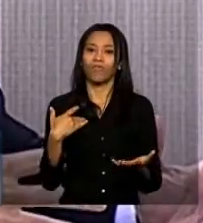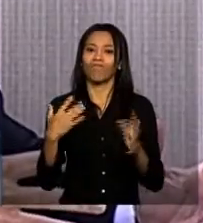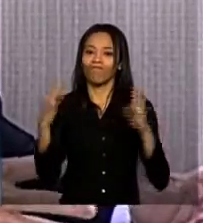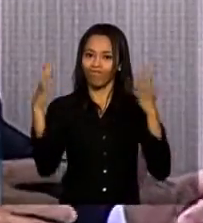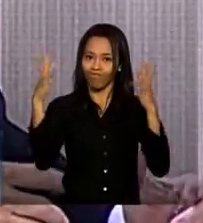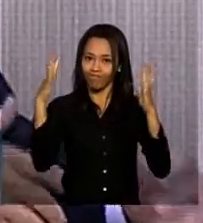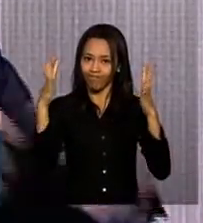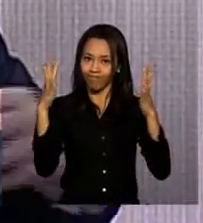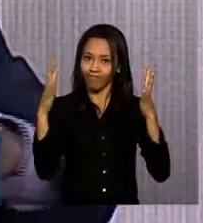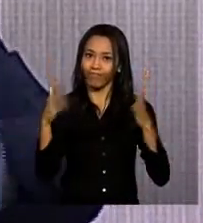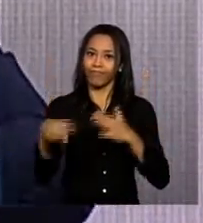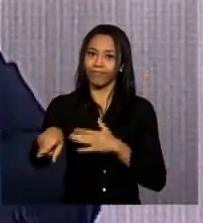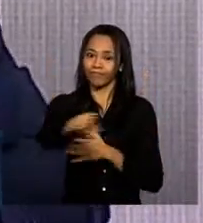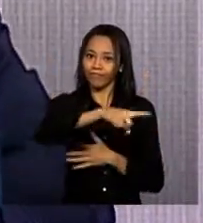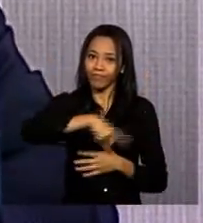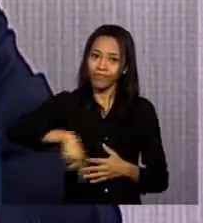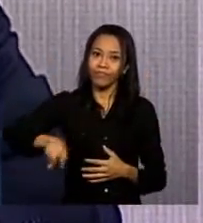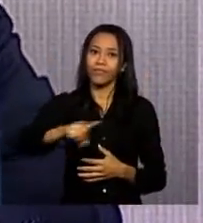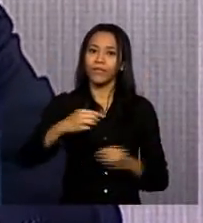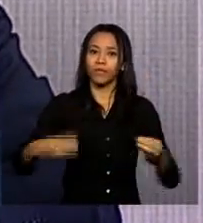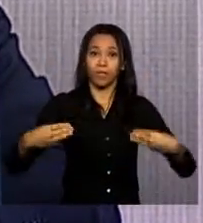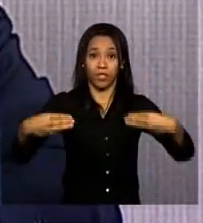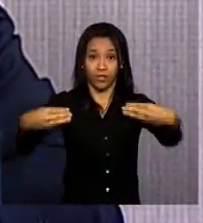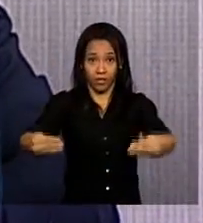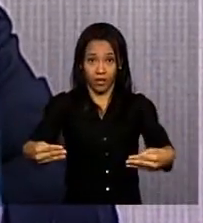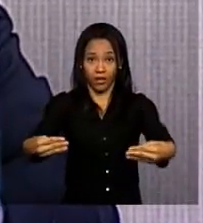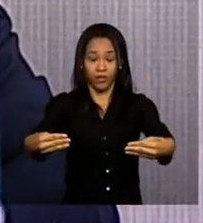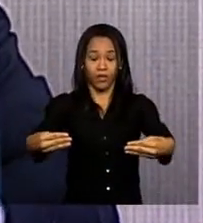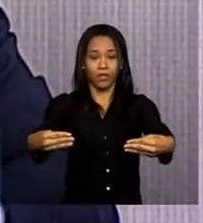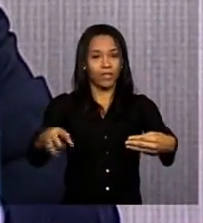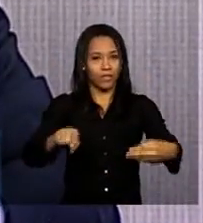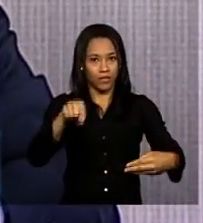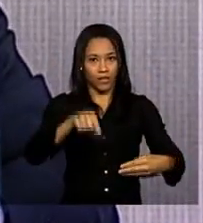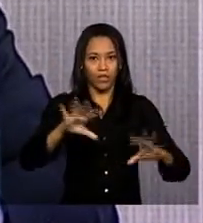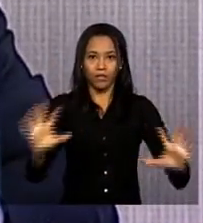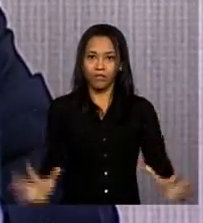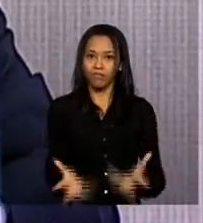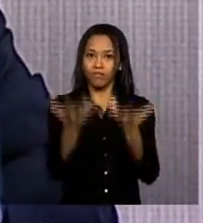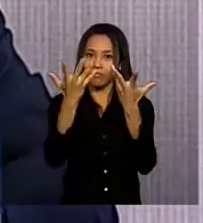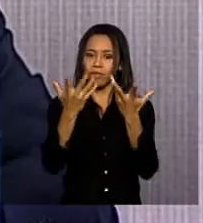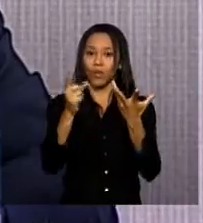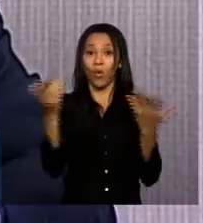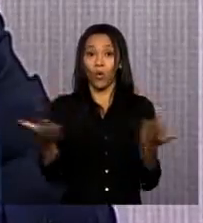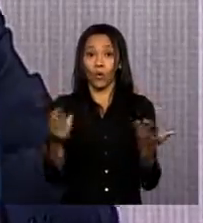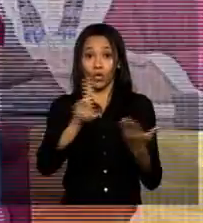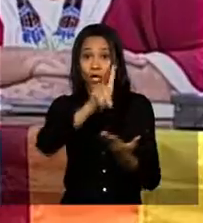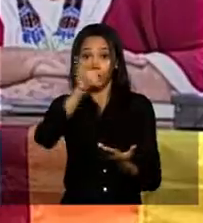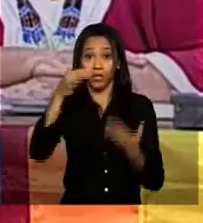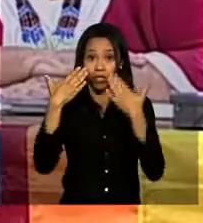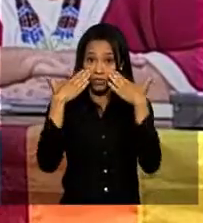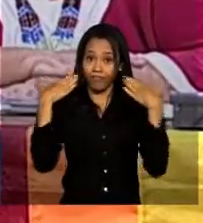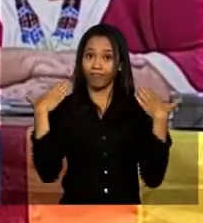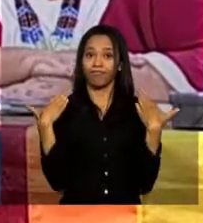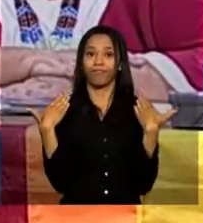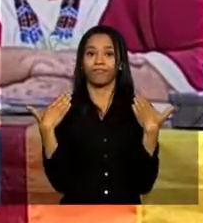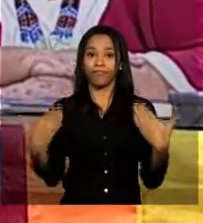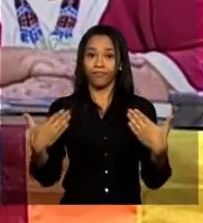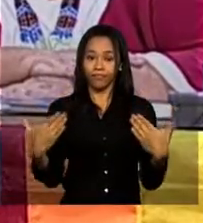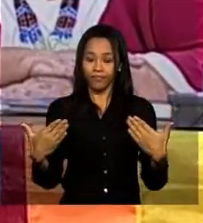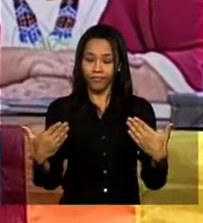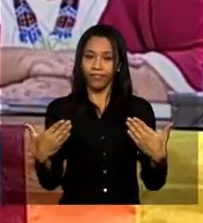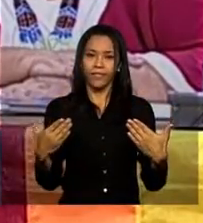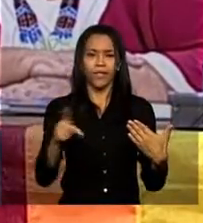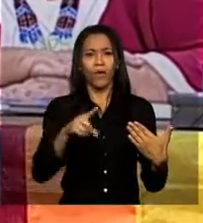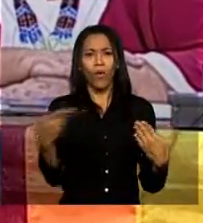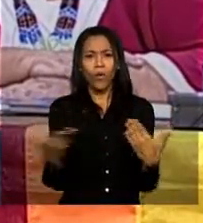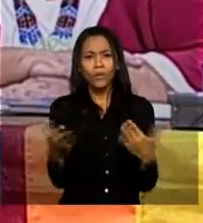desse conjunto de ministérios que estão envolvidos nessa comemoração do Dia de Visibilidade Trans, porque a gente dá um passo